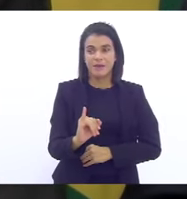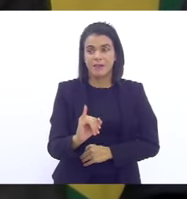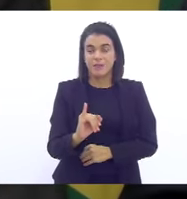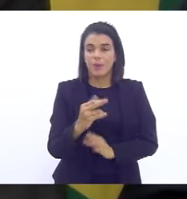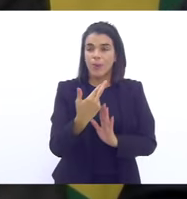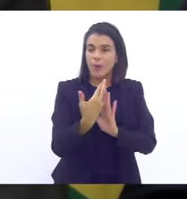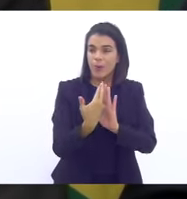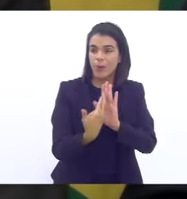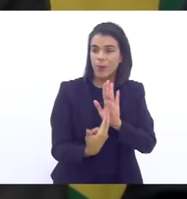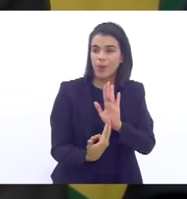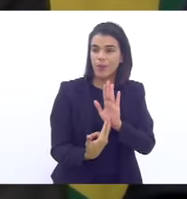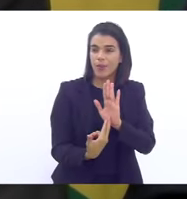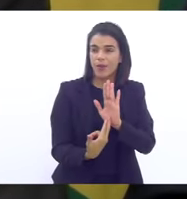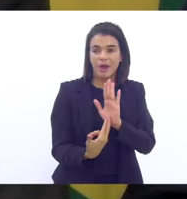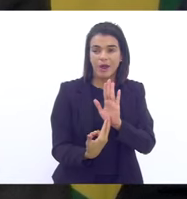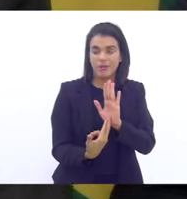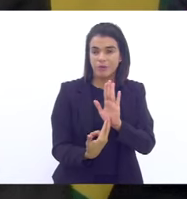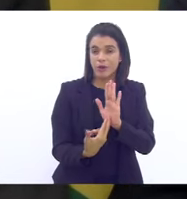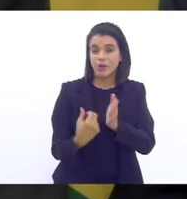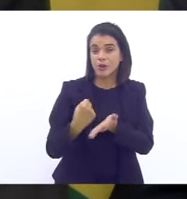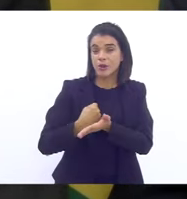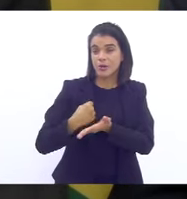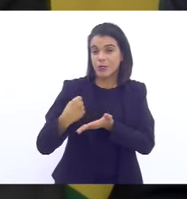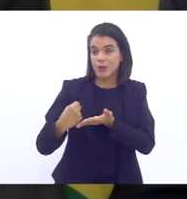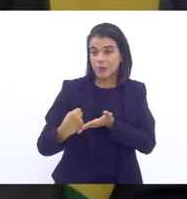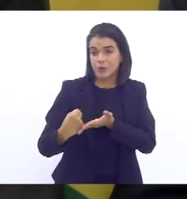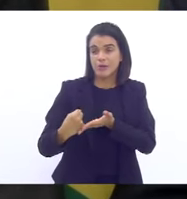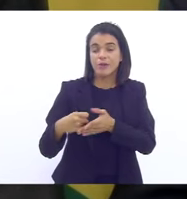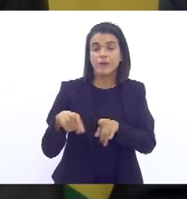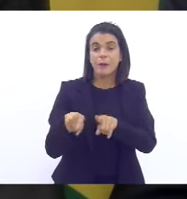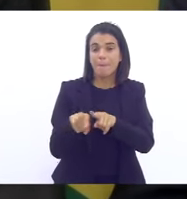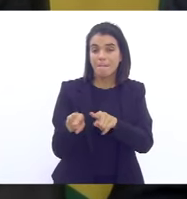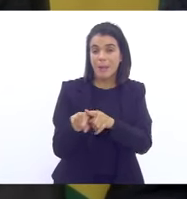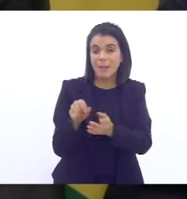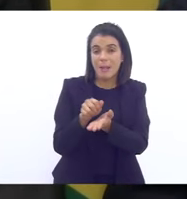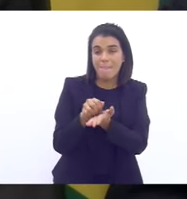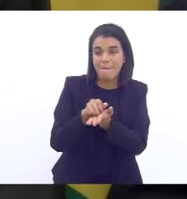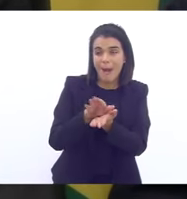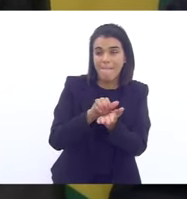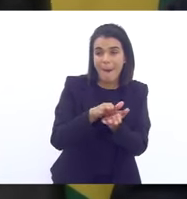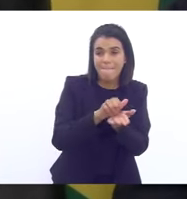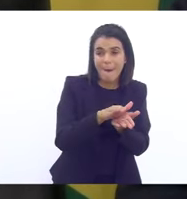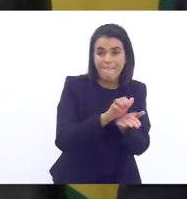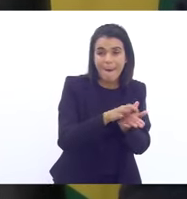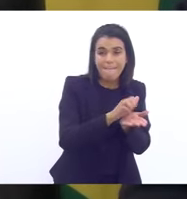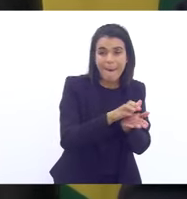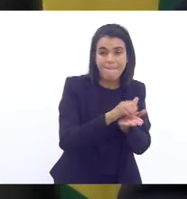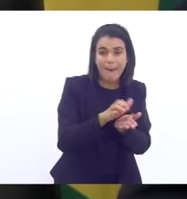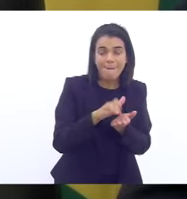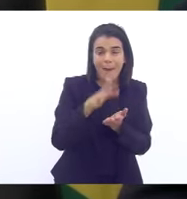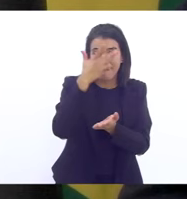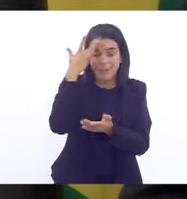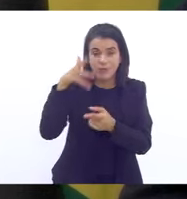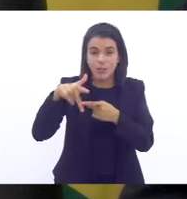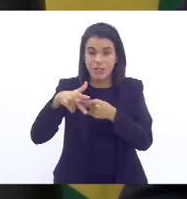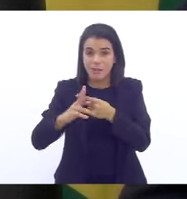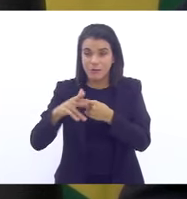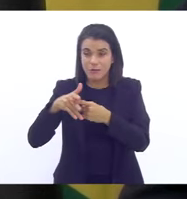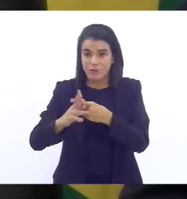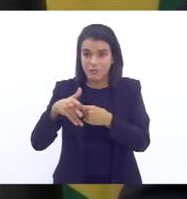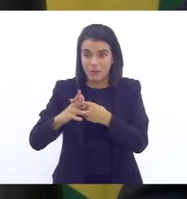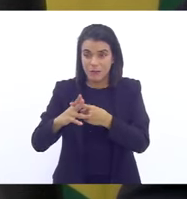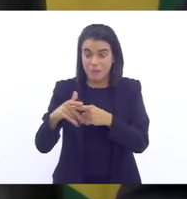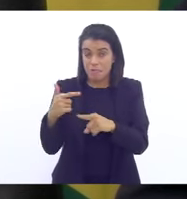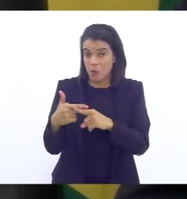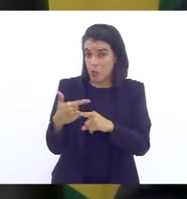o relatório de contratações e também demissões de pessoas que viessem a dar manutenção, porque chegou até essa